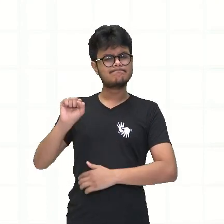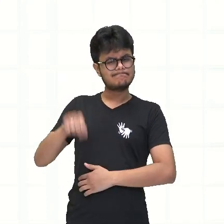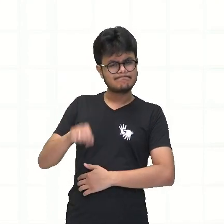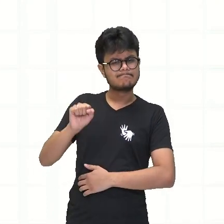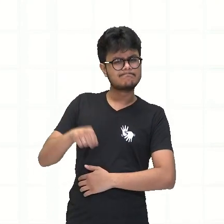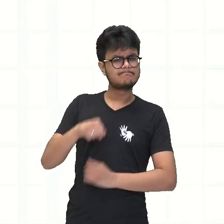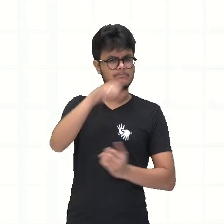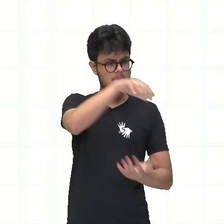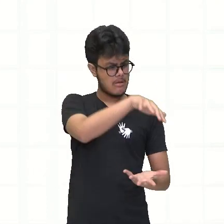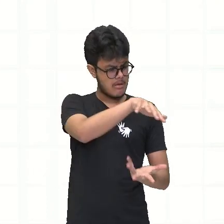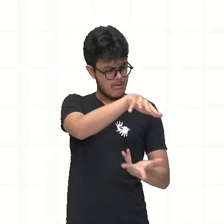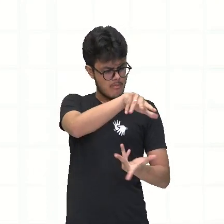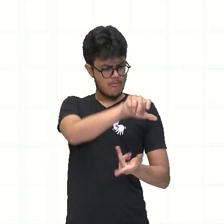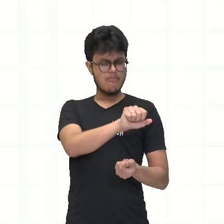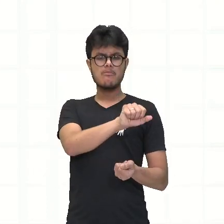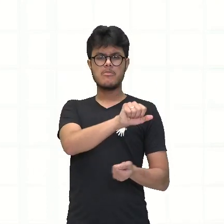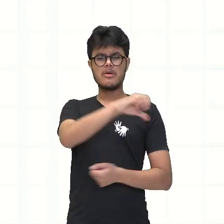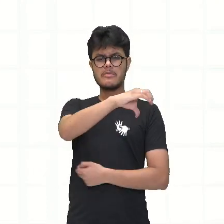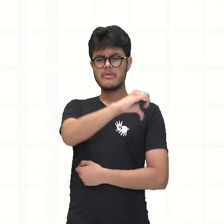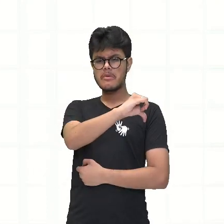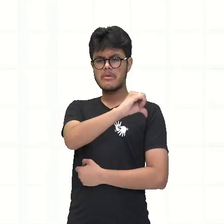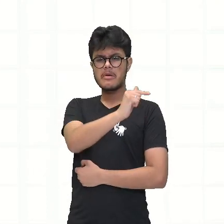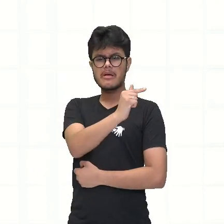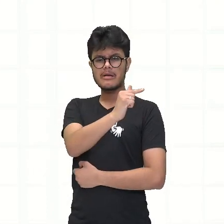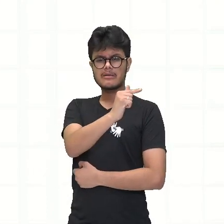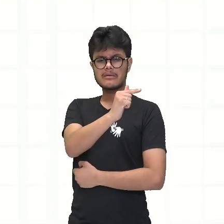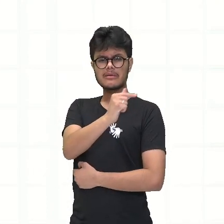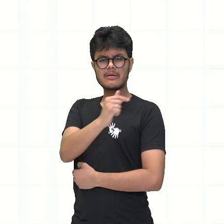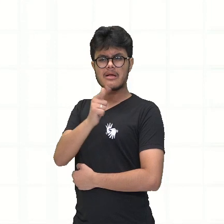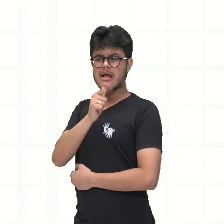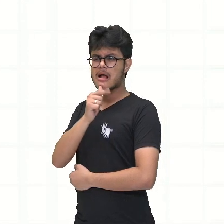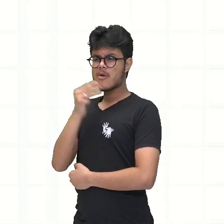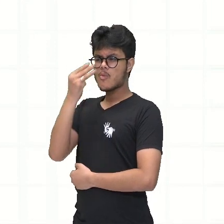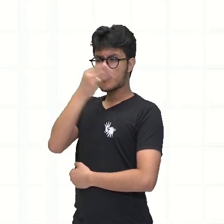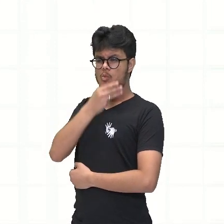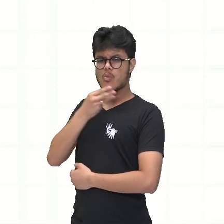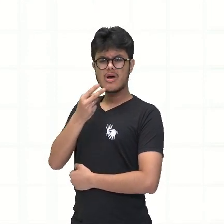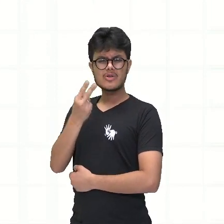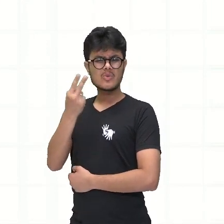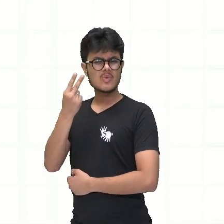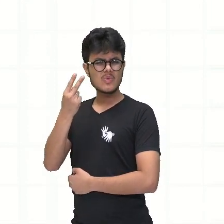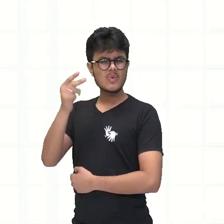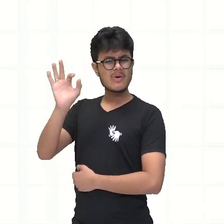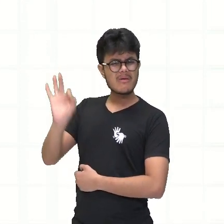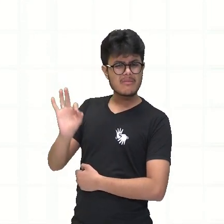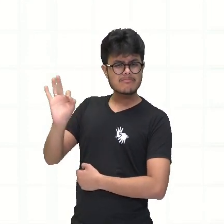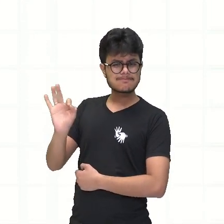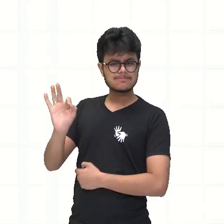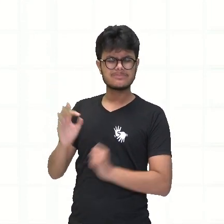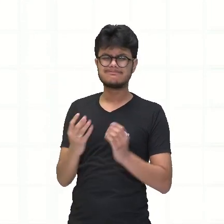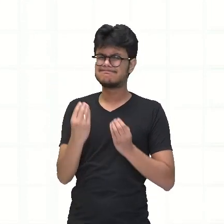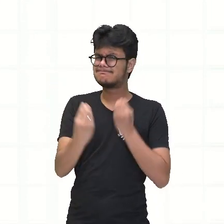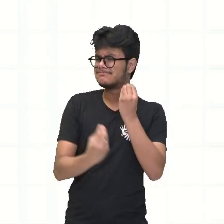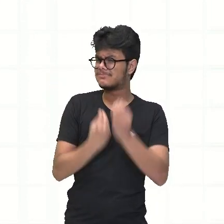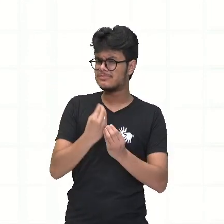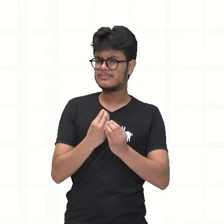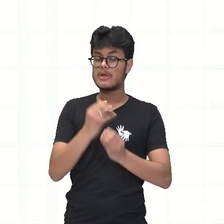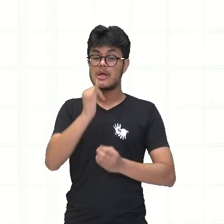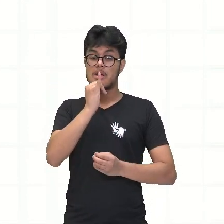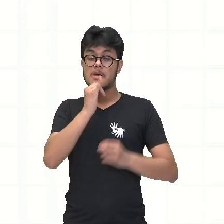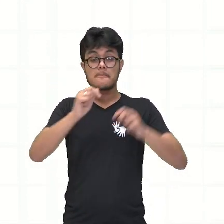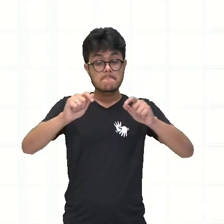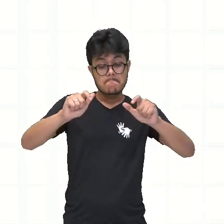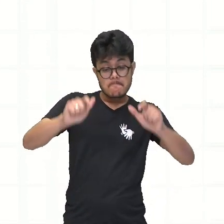disponível, para o consumo humano. Na sua maioria ali, ela está